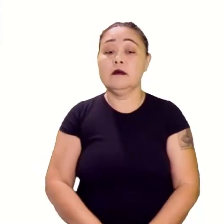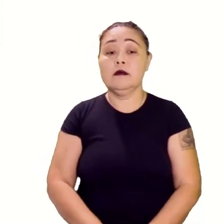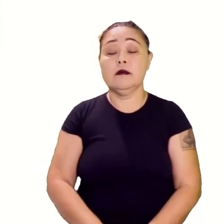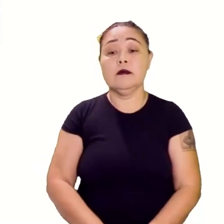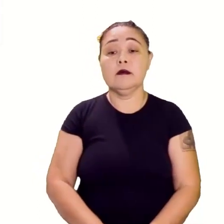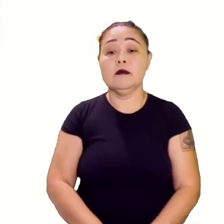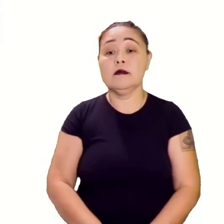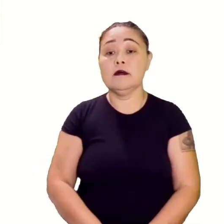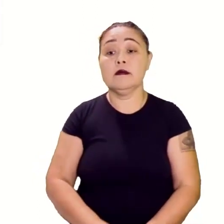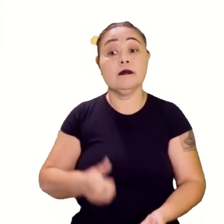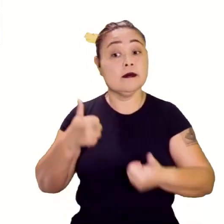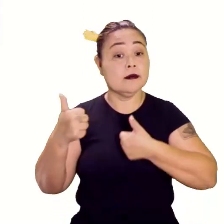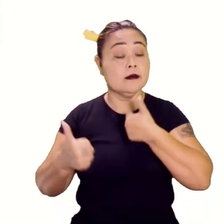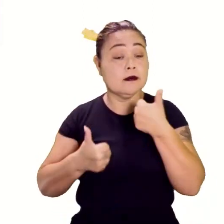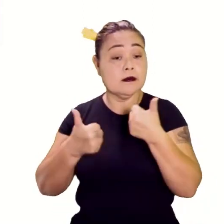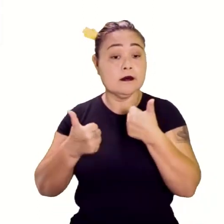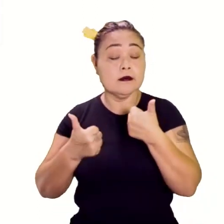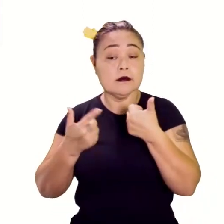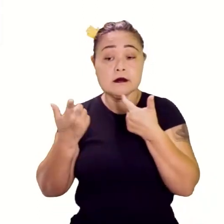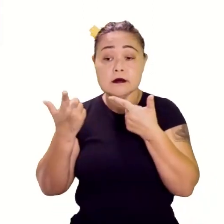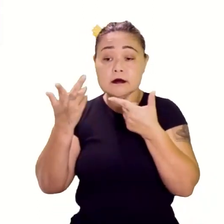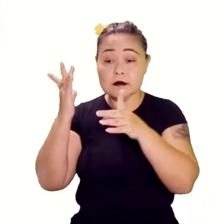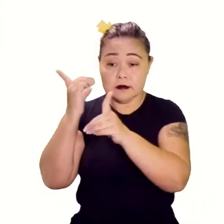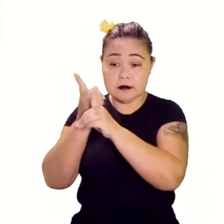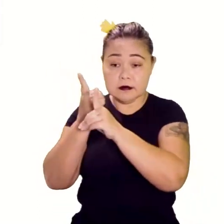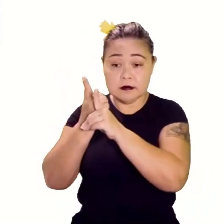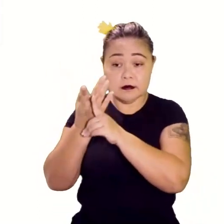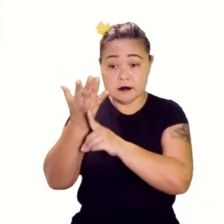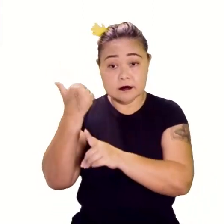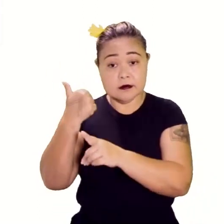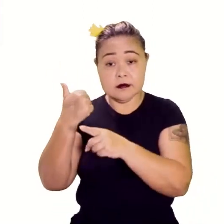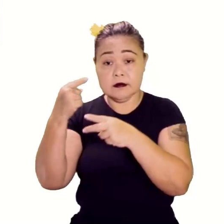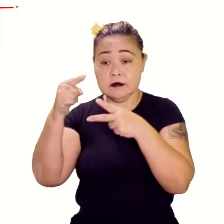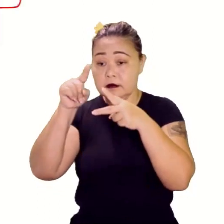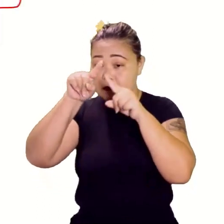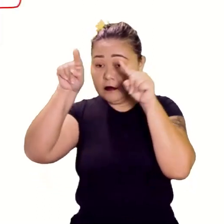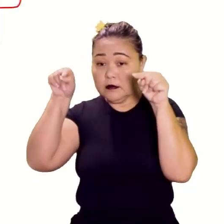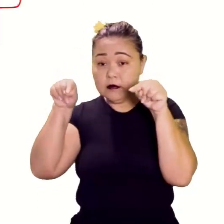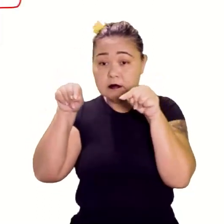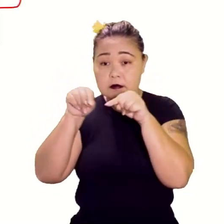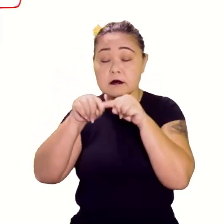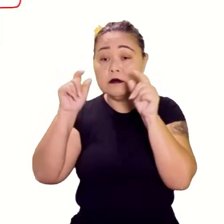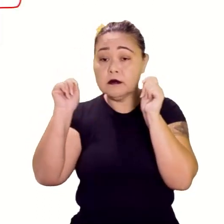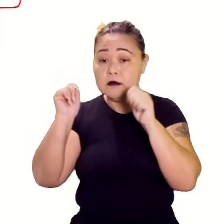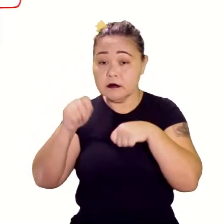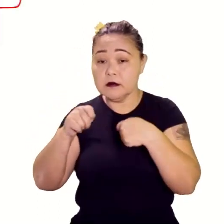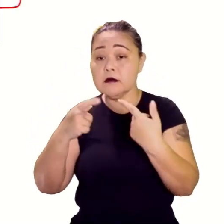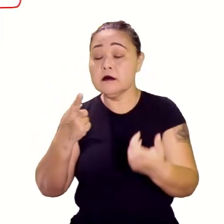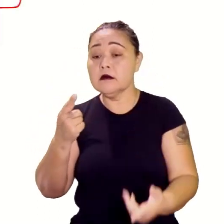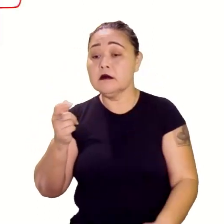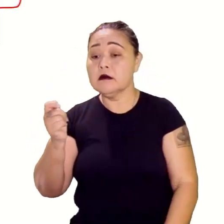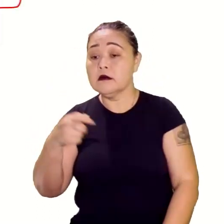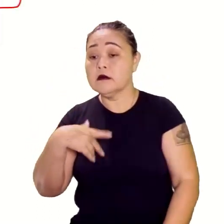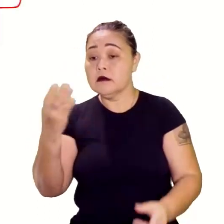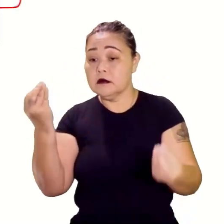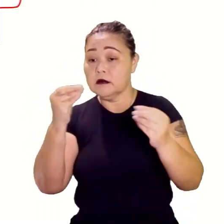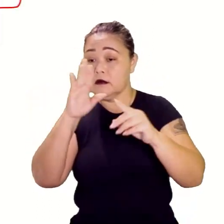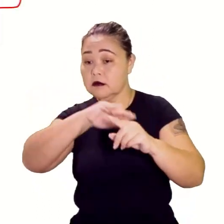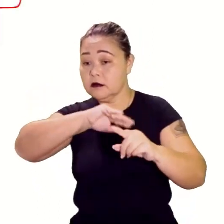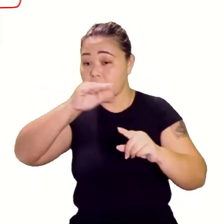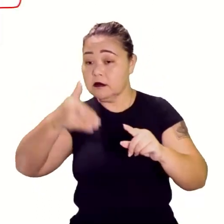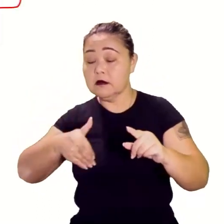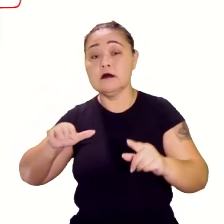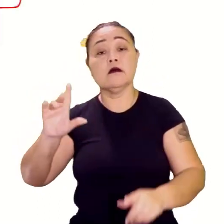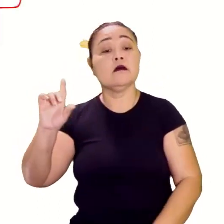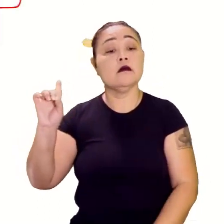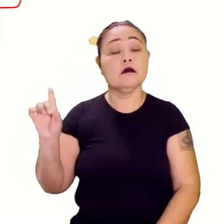25. Beleza, então vamos localizar da mesma forma esses 3 pontos aqui do meio, já é suficiente para a gente fazer a nossa